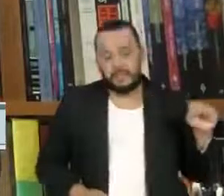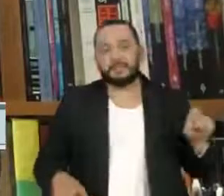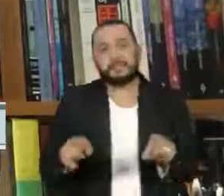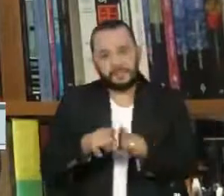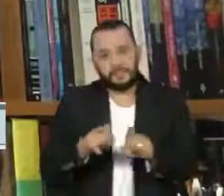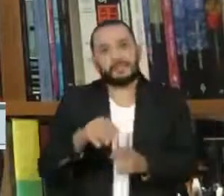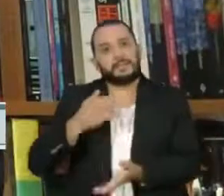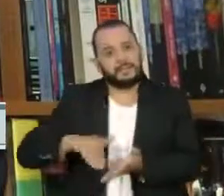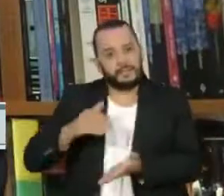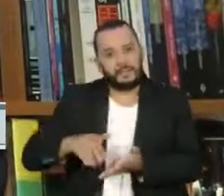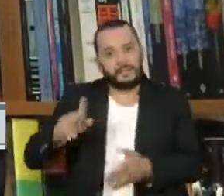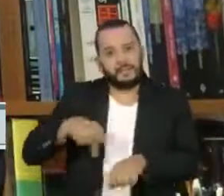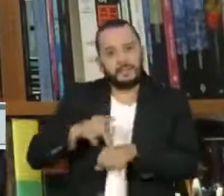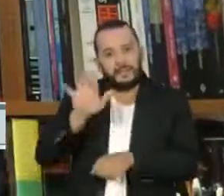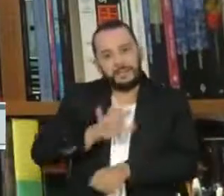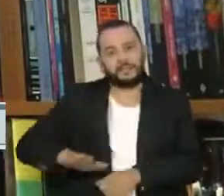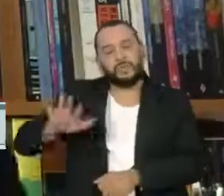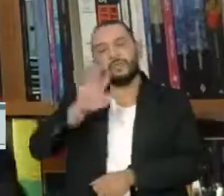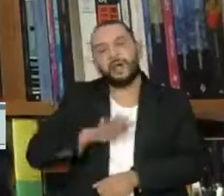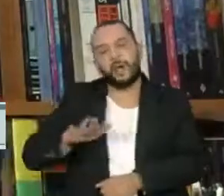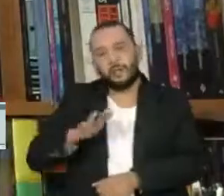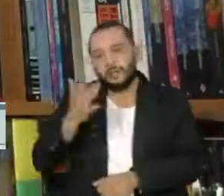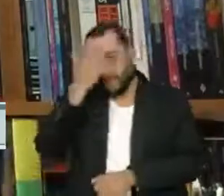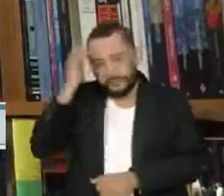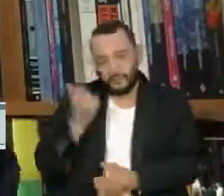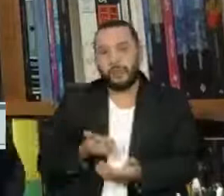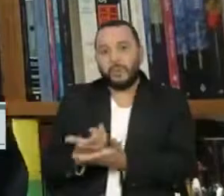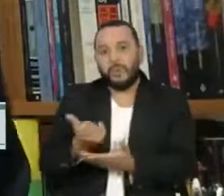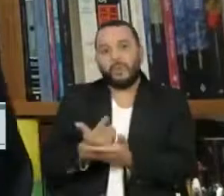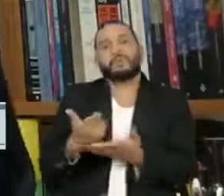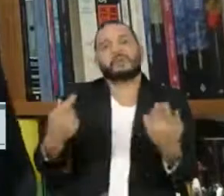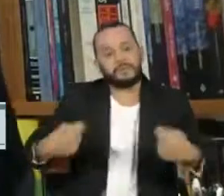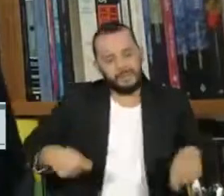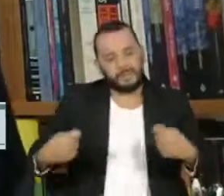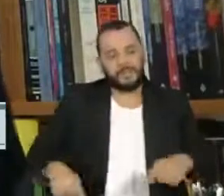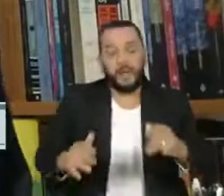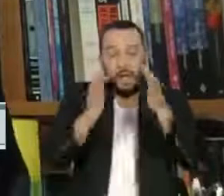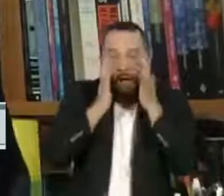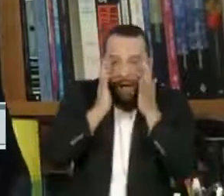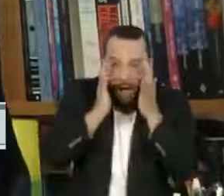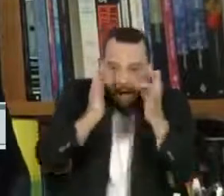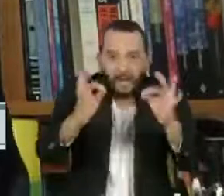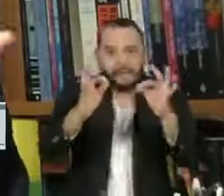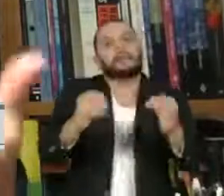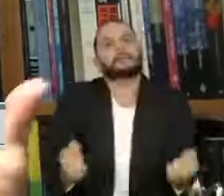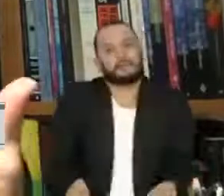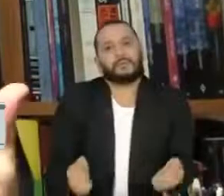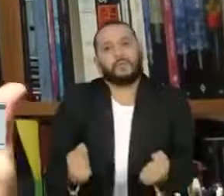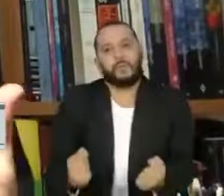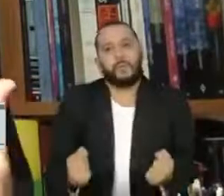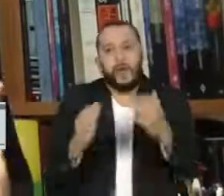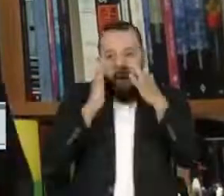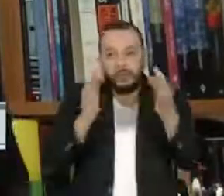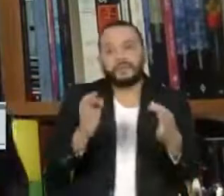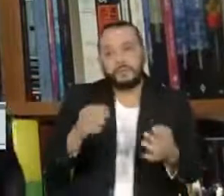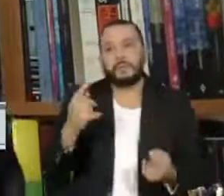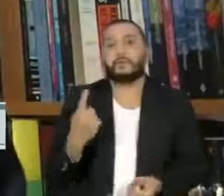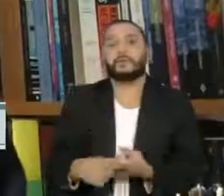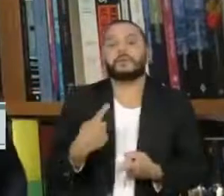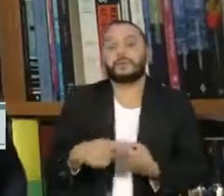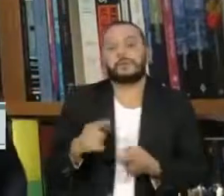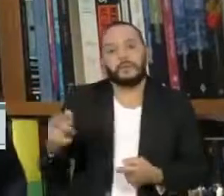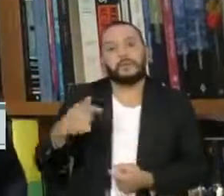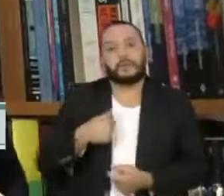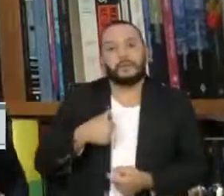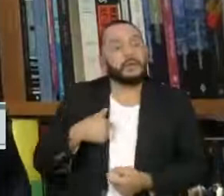Consumidor, do Ministério da Justiça, estão muito atentas a isso e a falta de hábito do aposentado de lidar